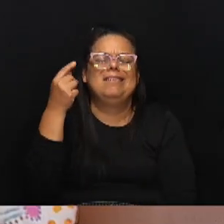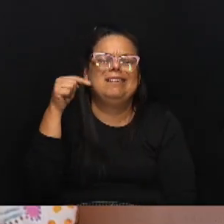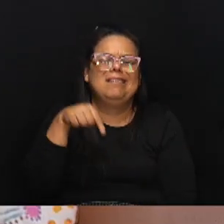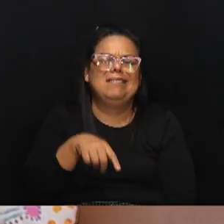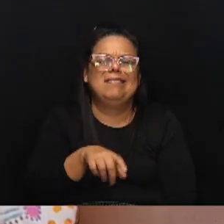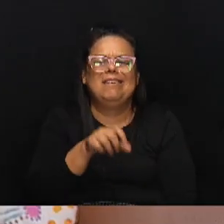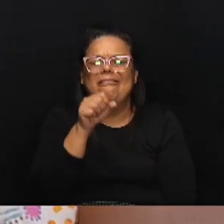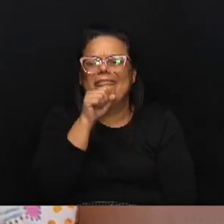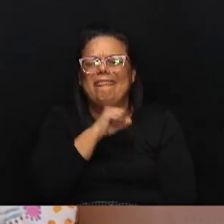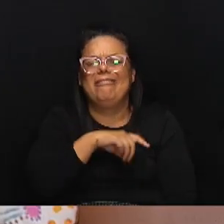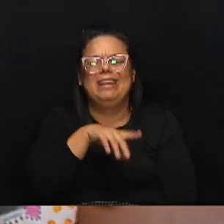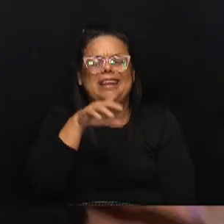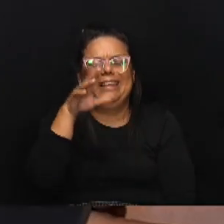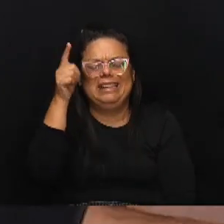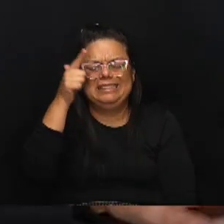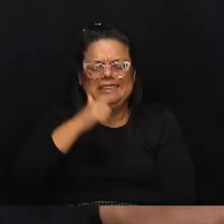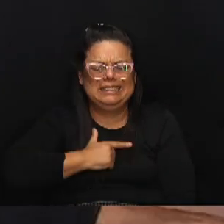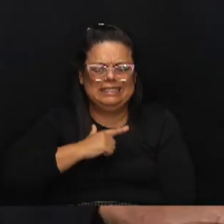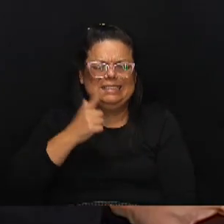feio. Você vê,